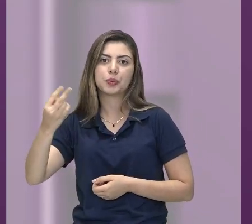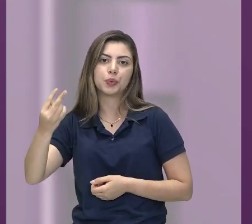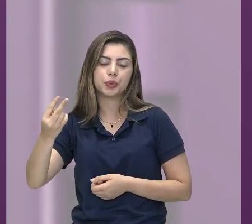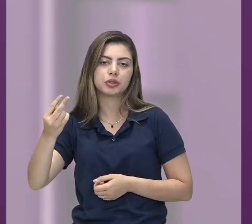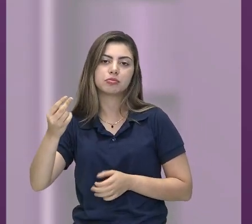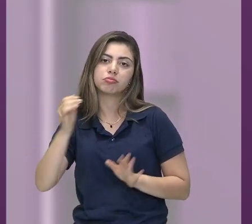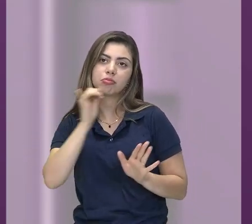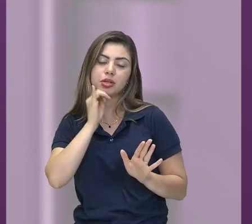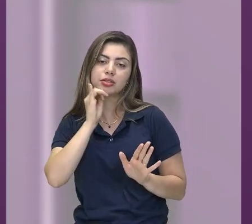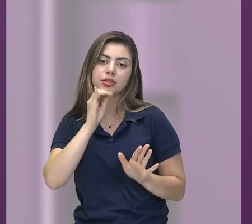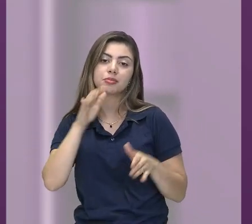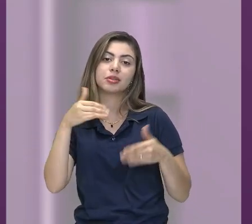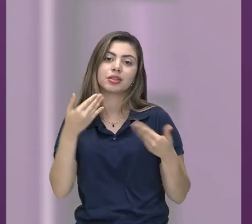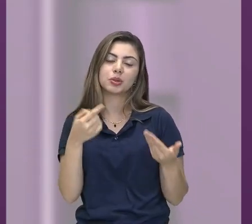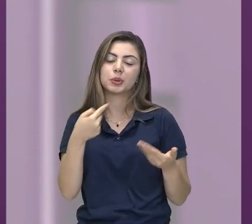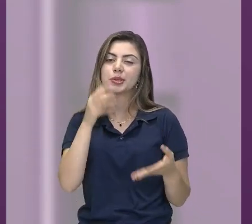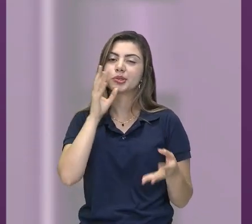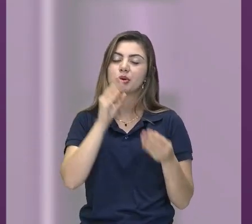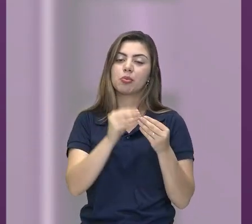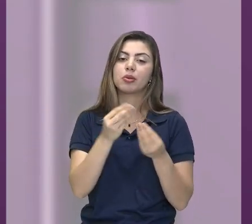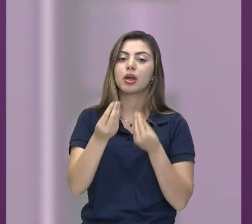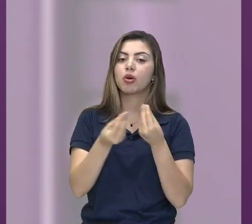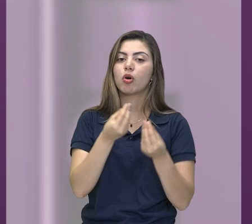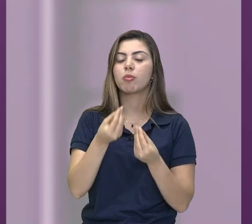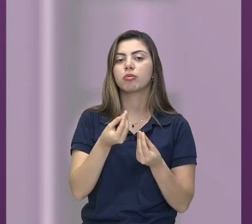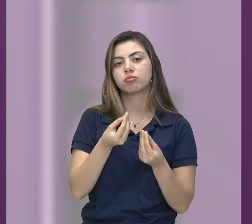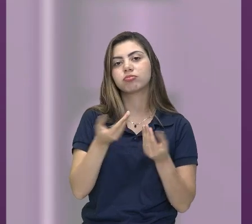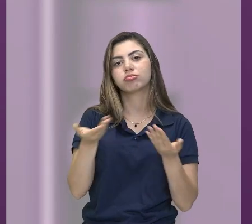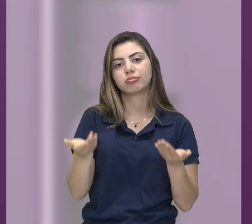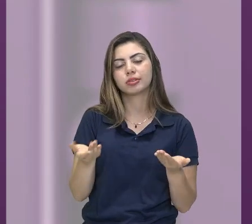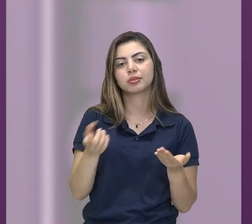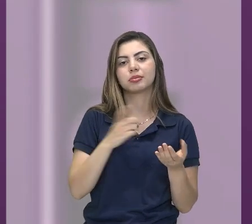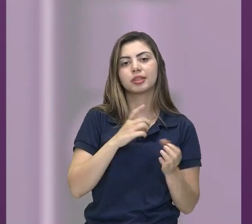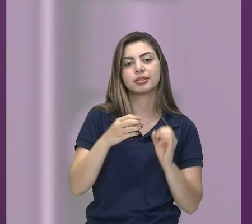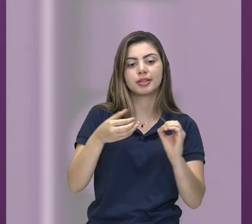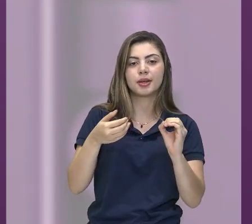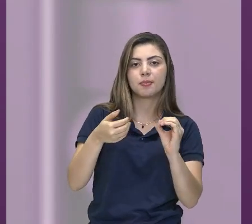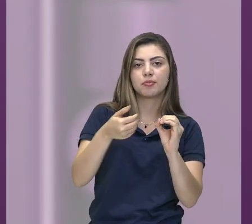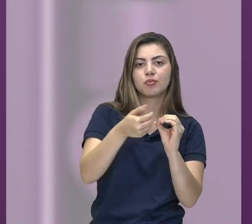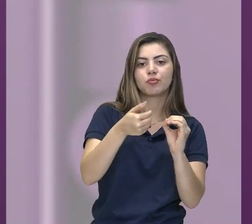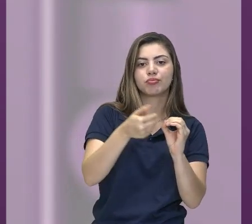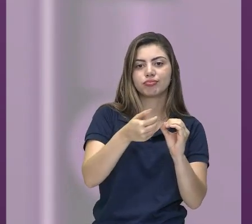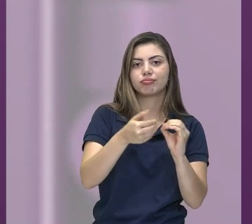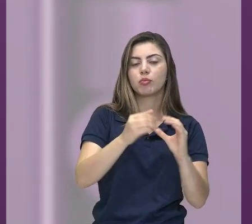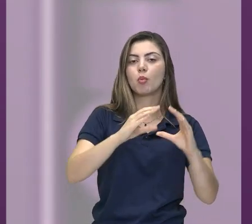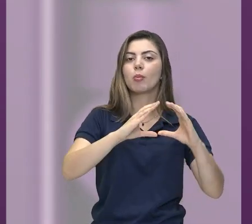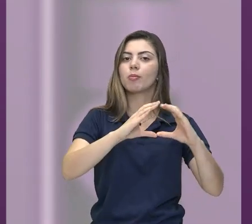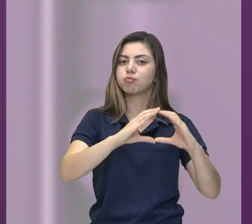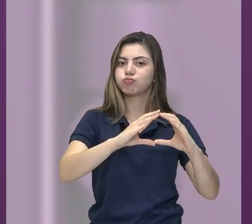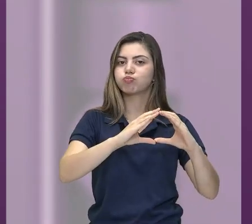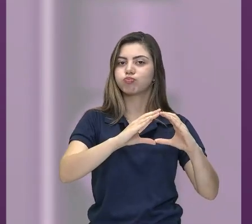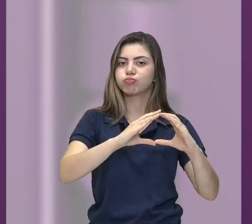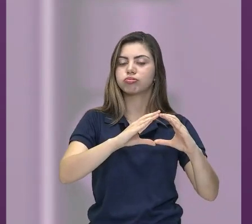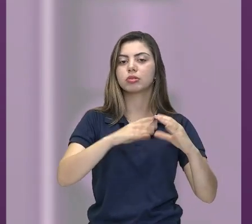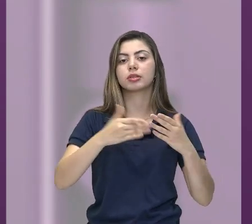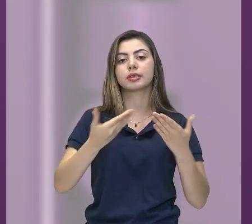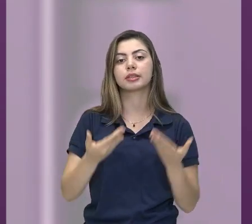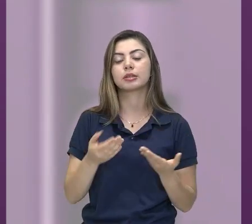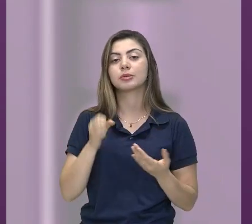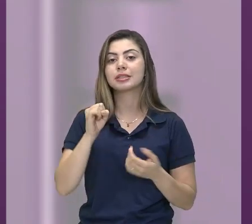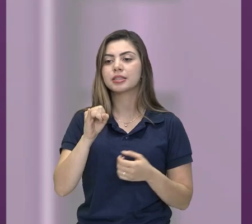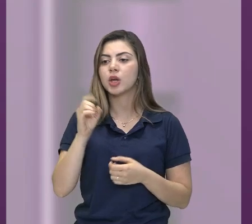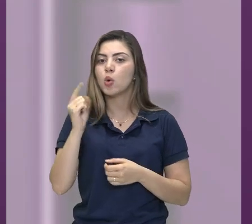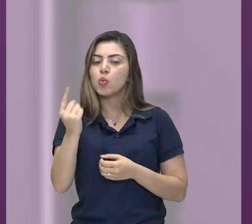0,000002, então a gente entenderia que essa elipse está aí bem próximo a uma circunferência. Então, quanto mais próximo de 1,